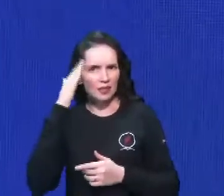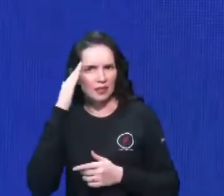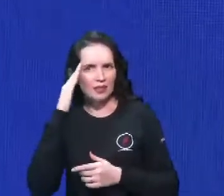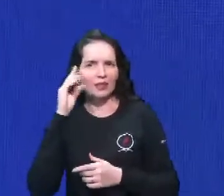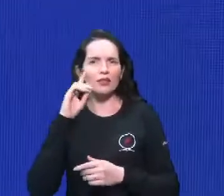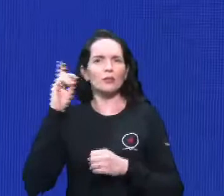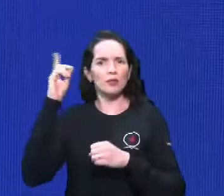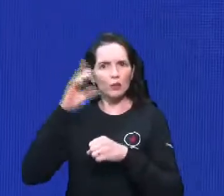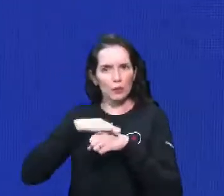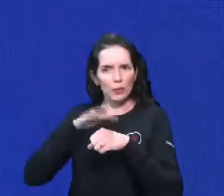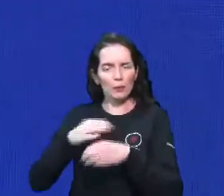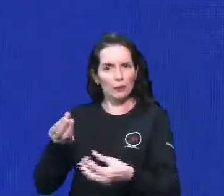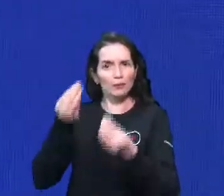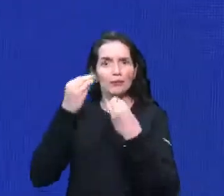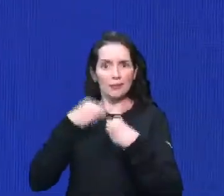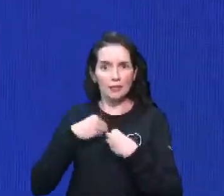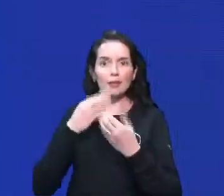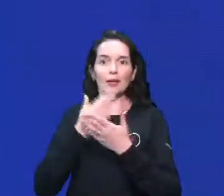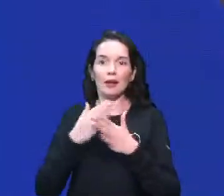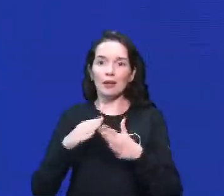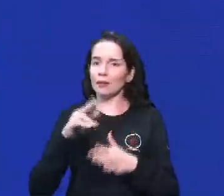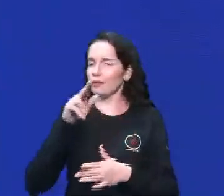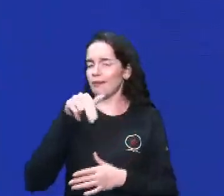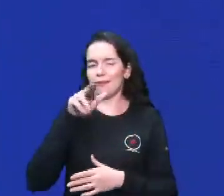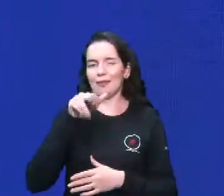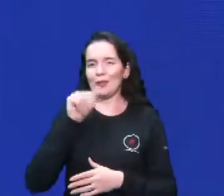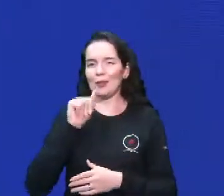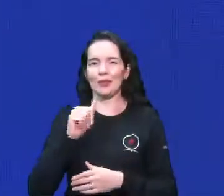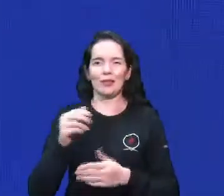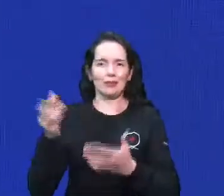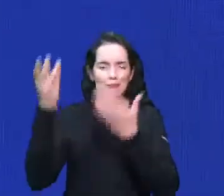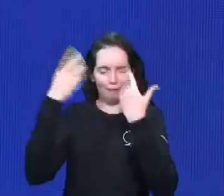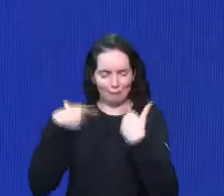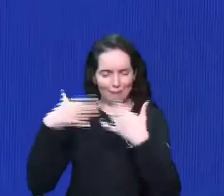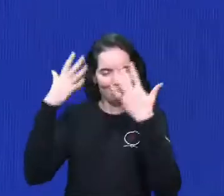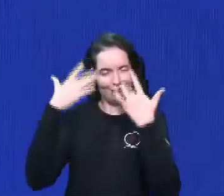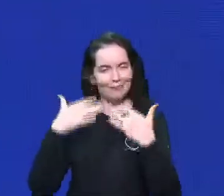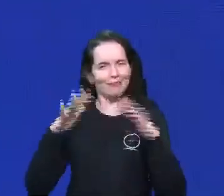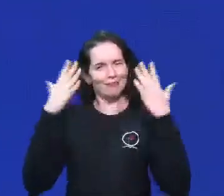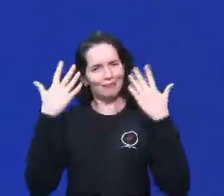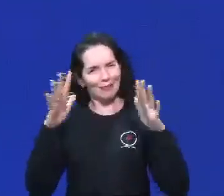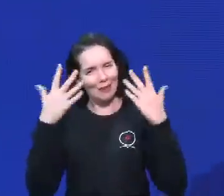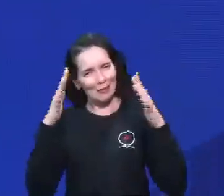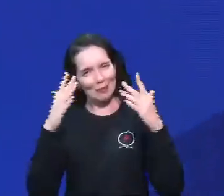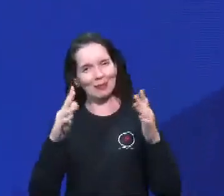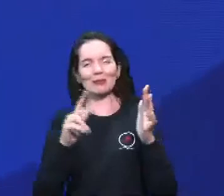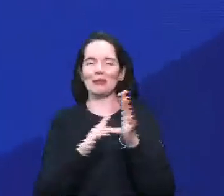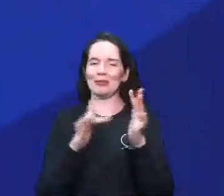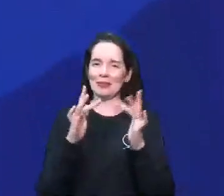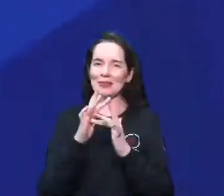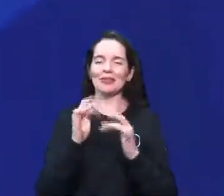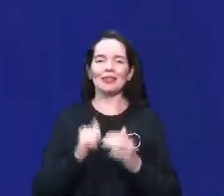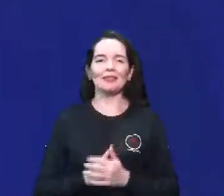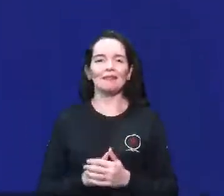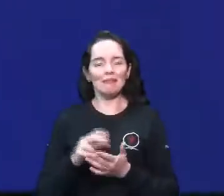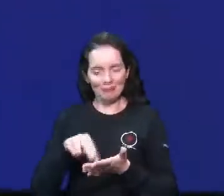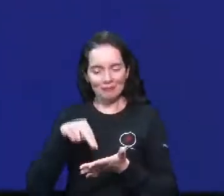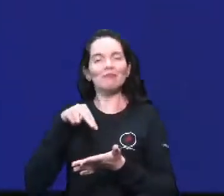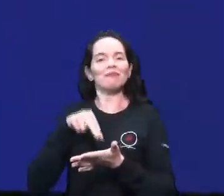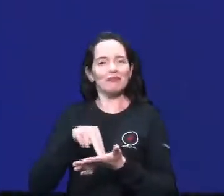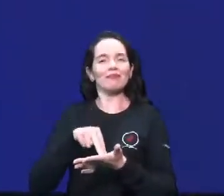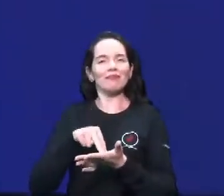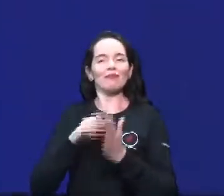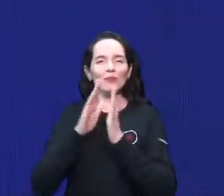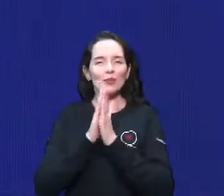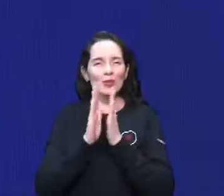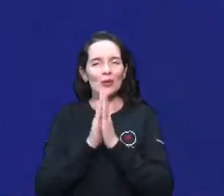seca e vai continuar jorrando sobre a nossa vida. Você pode dar um aplauso a Jesus? Se coloque de pé, eu quero fazer